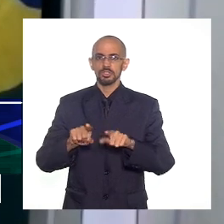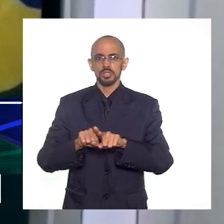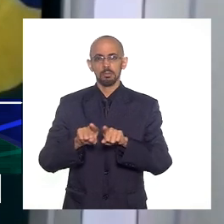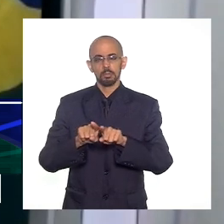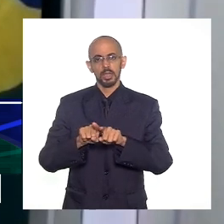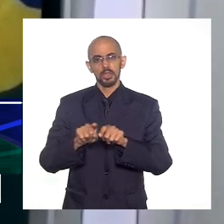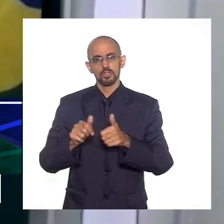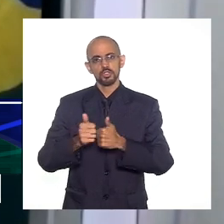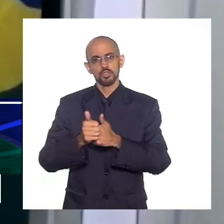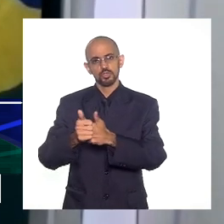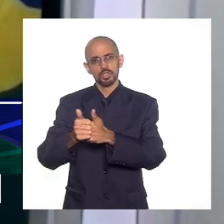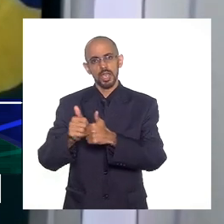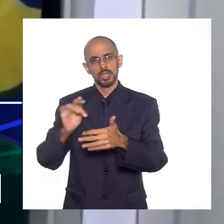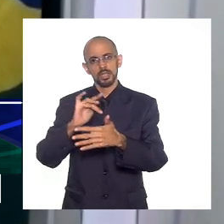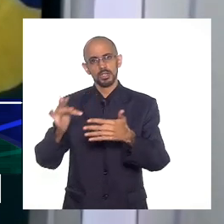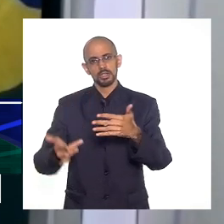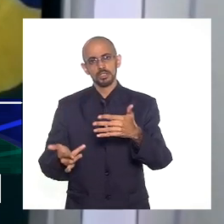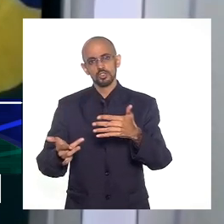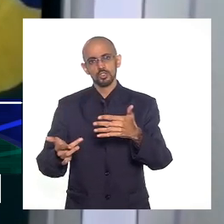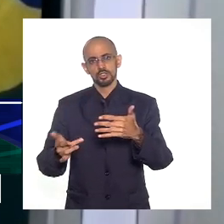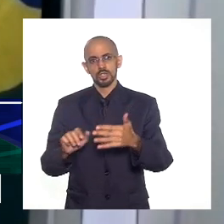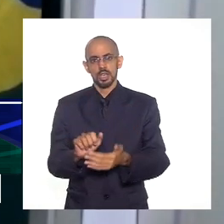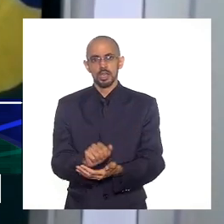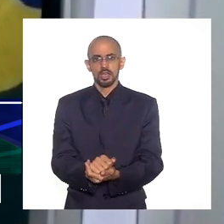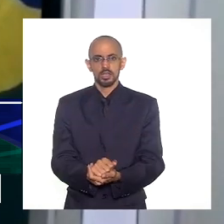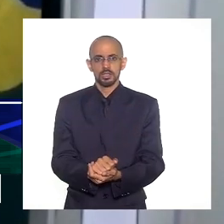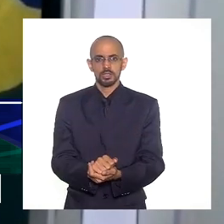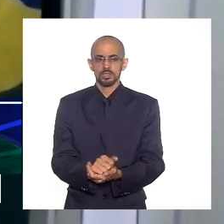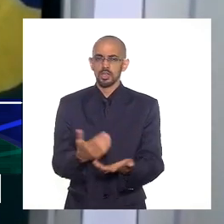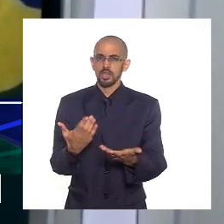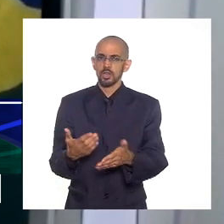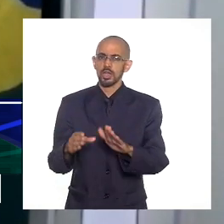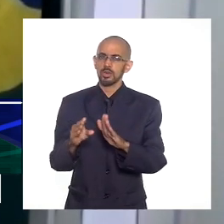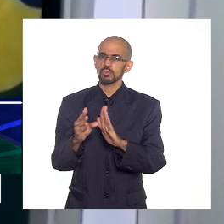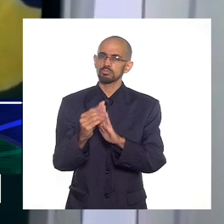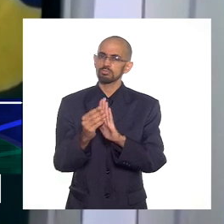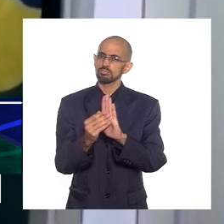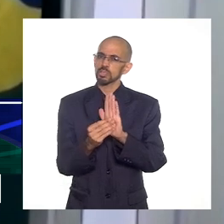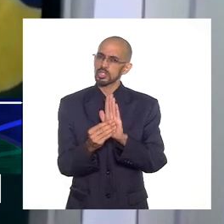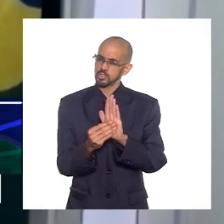lugar, deputada Marta Rocha, fazer aqui um registro